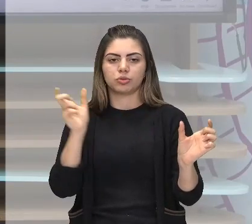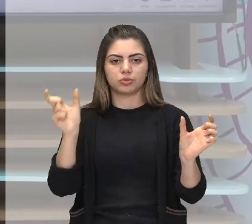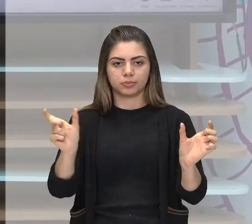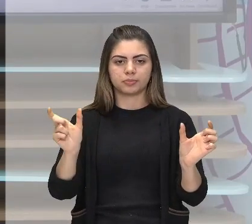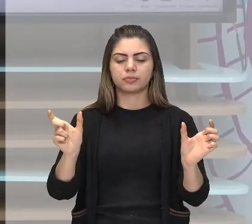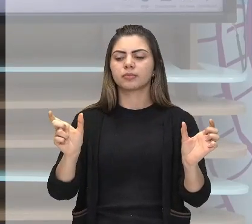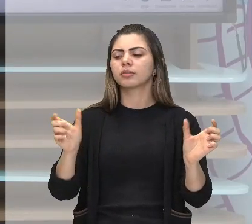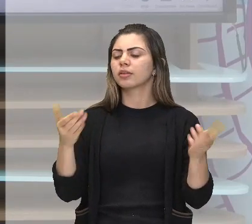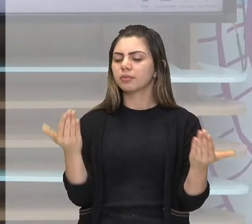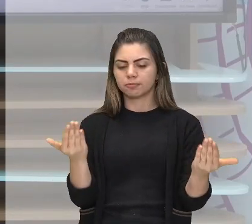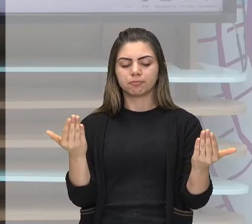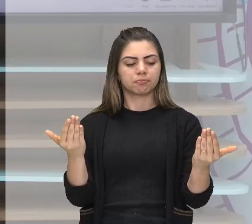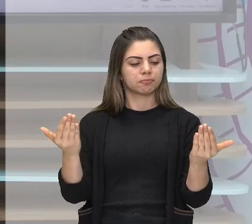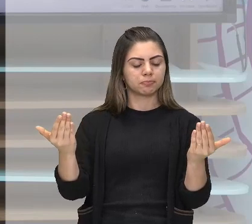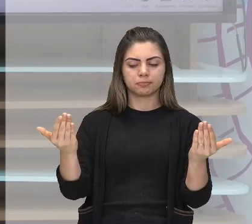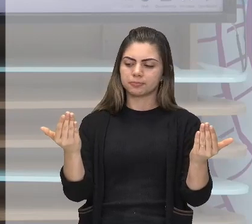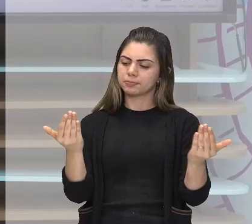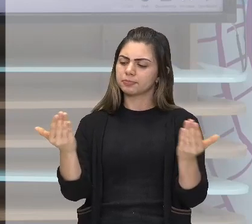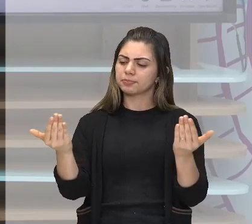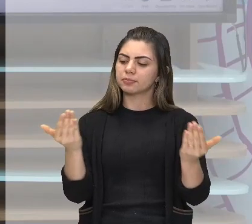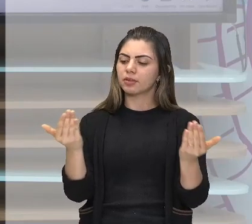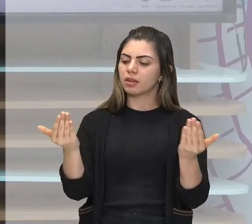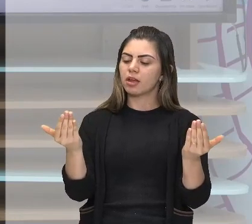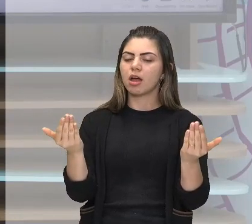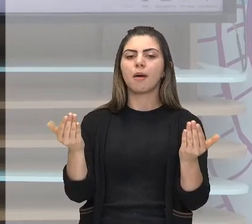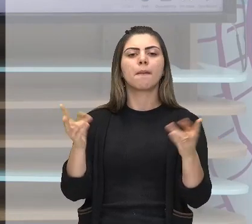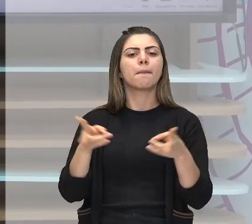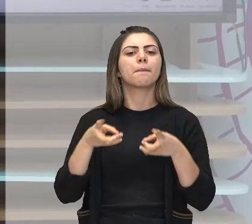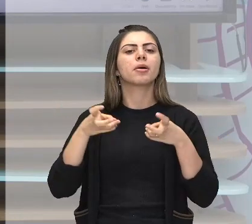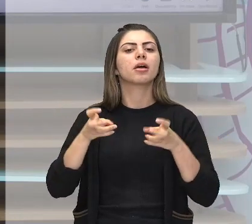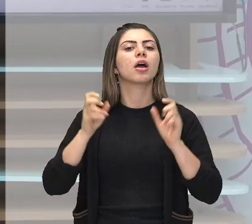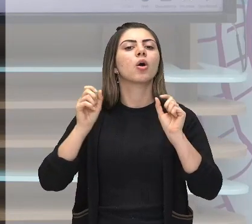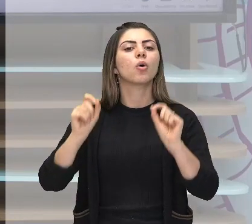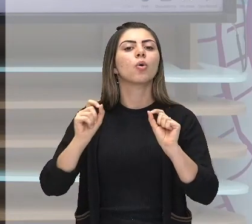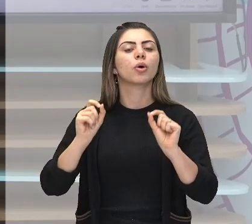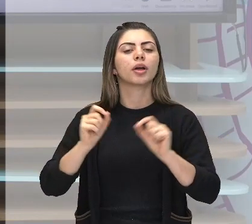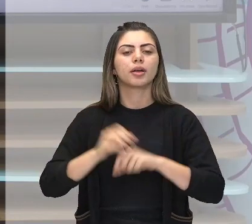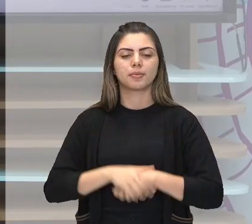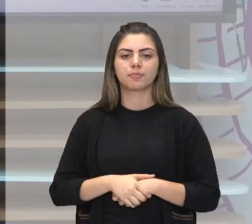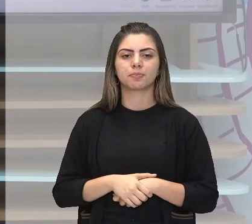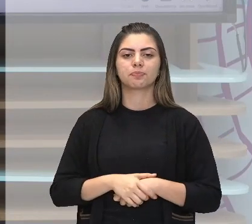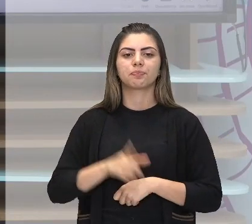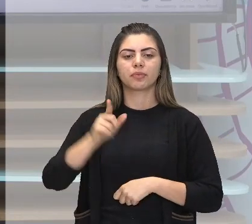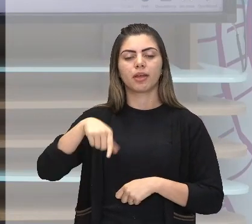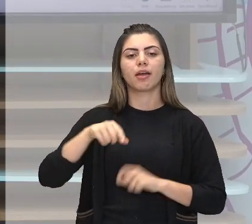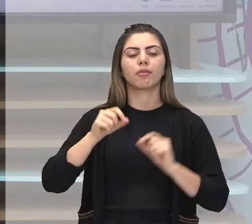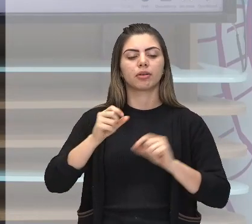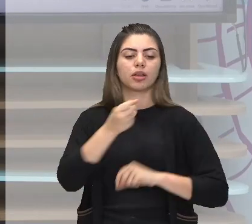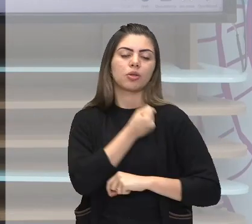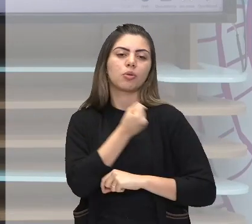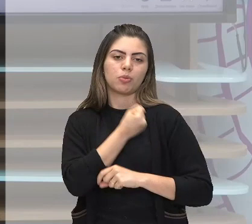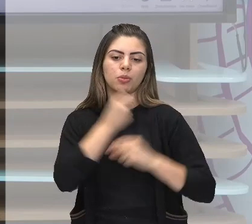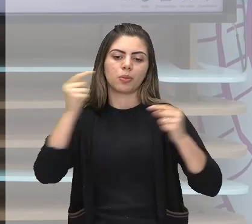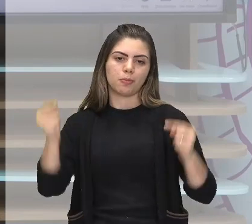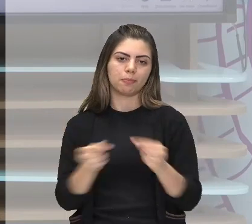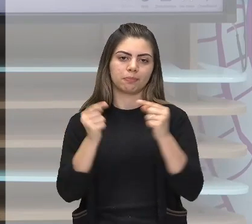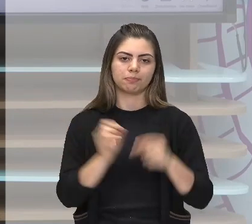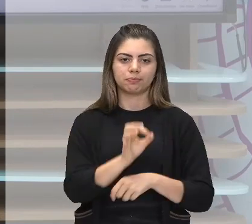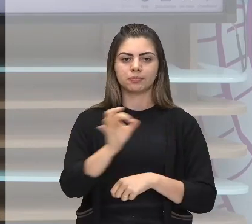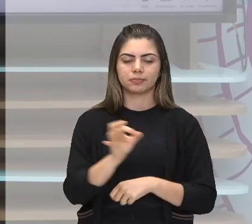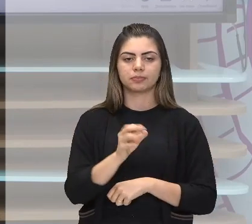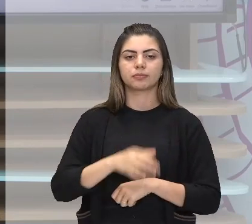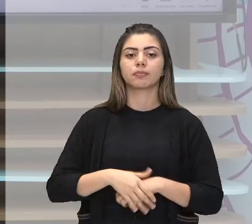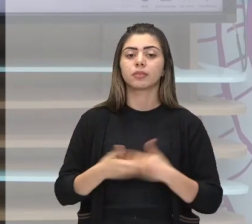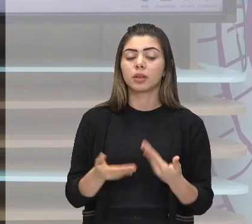ao analisar, você percebe que você está diante de grandezas diretamente proporcional, né? Que pode